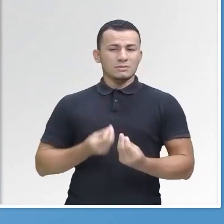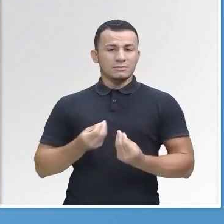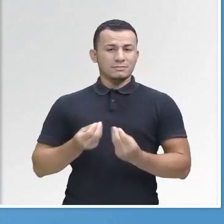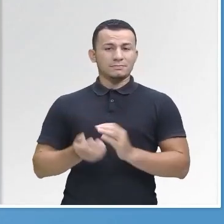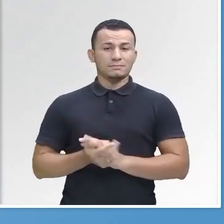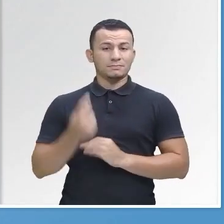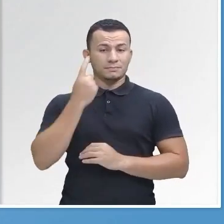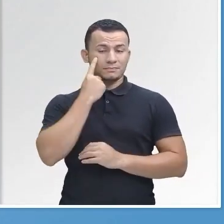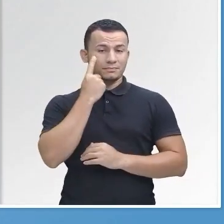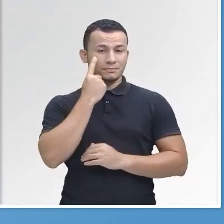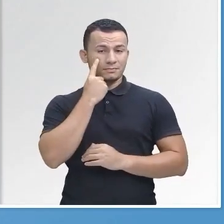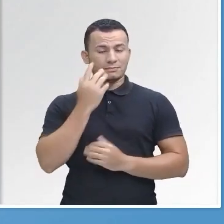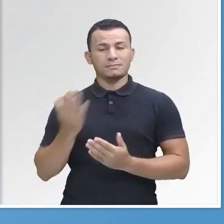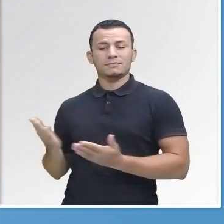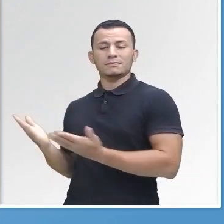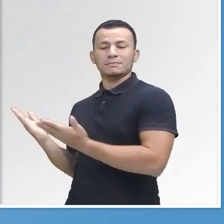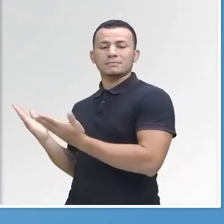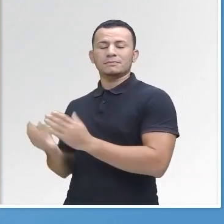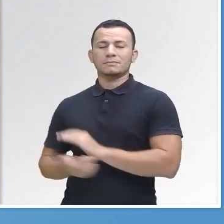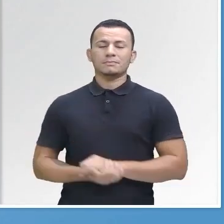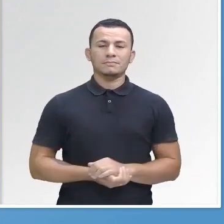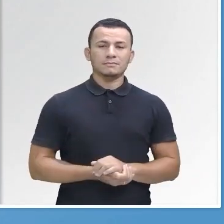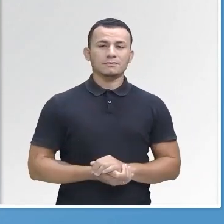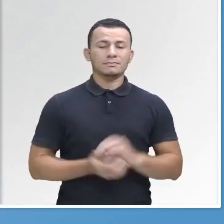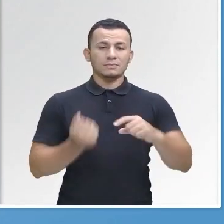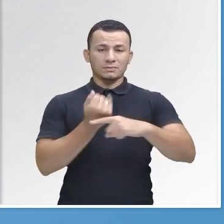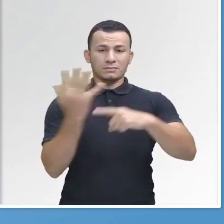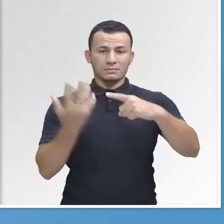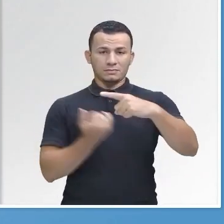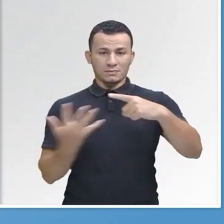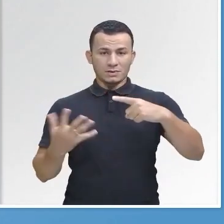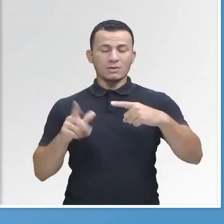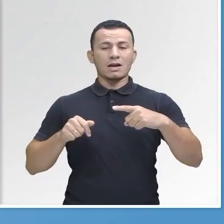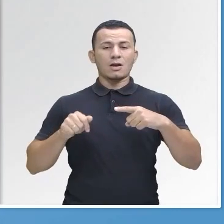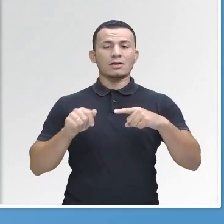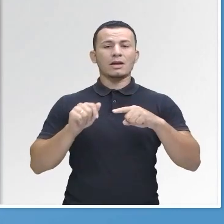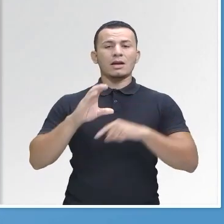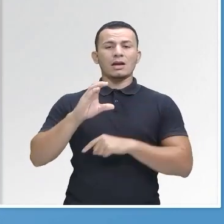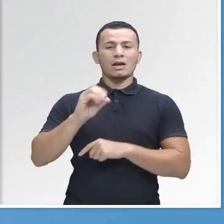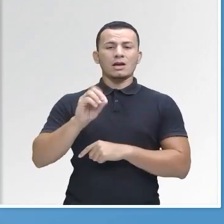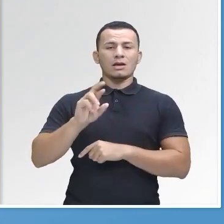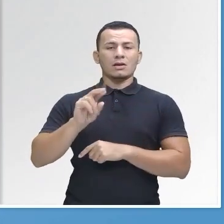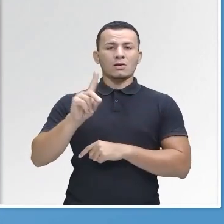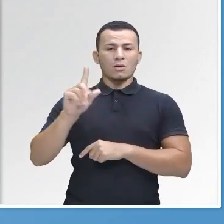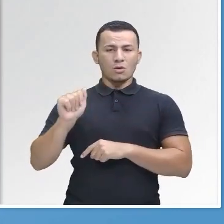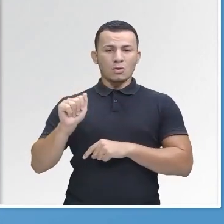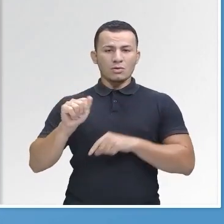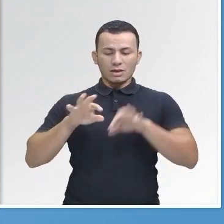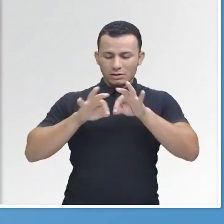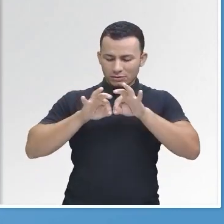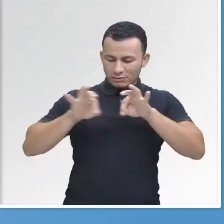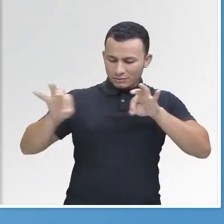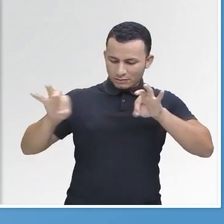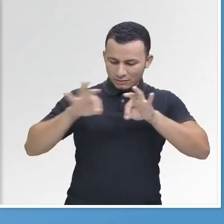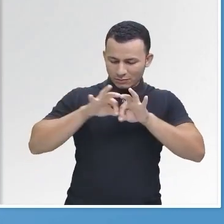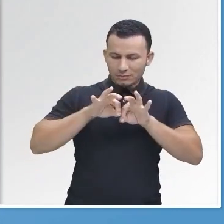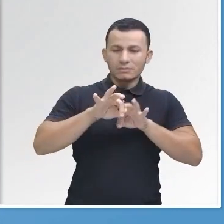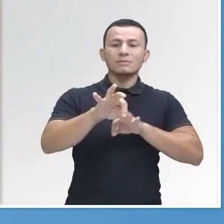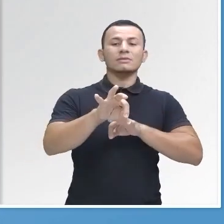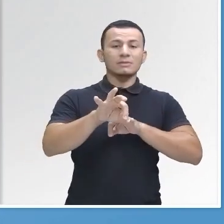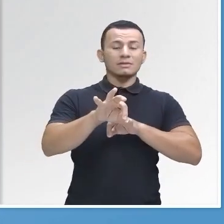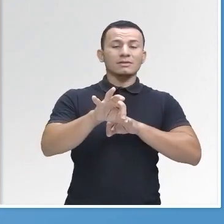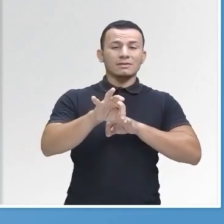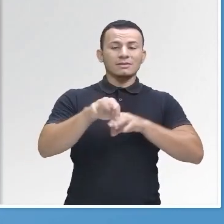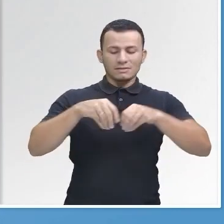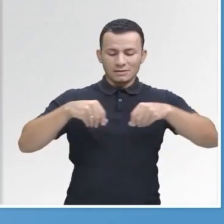Olha aqui, eles usavam as frações através de um sistema de corda para fazer medições em terrenos onde haver o